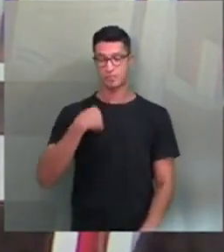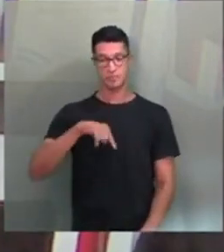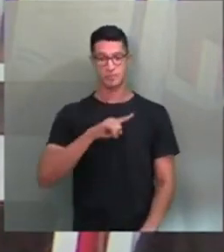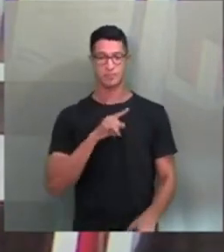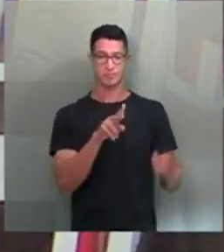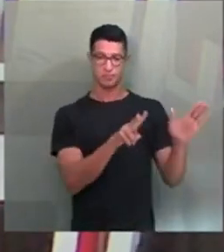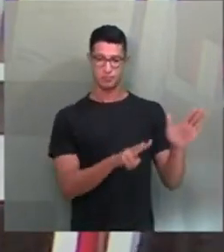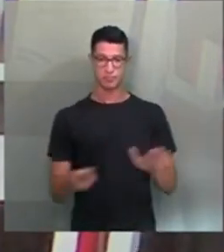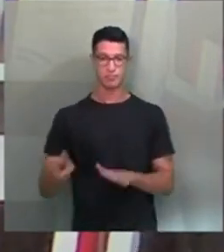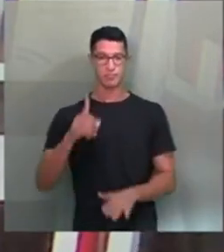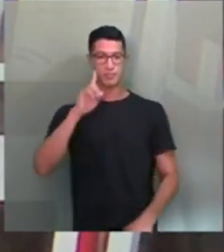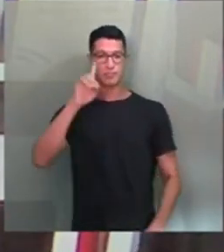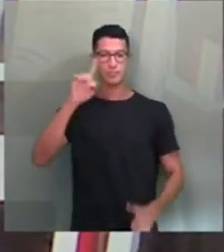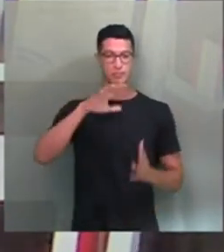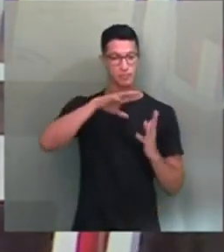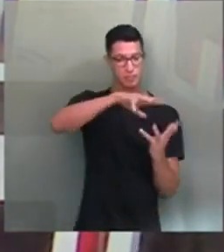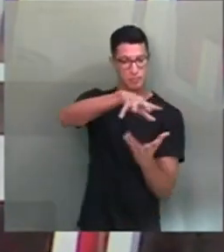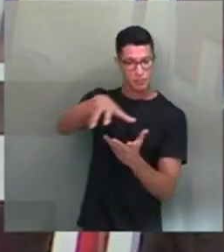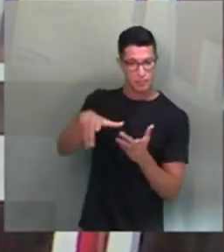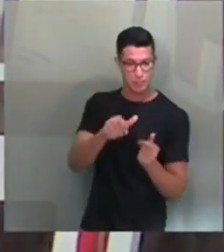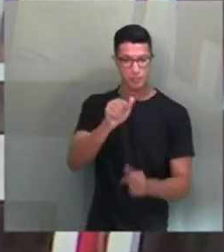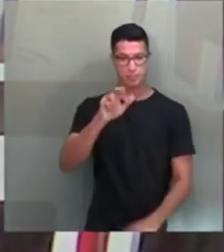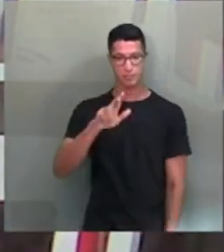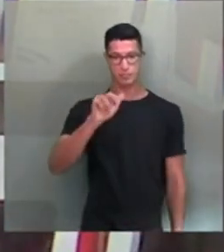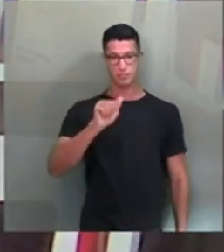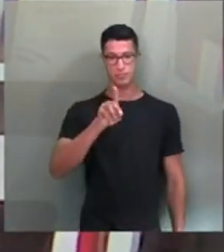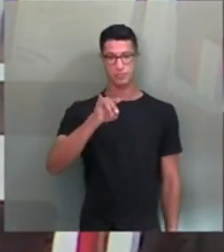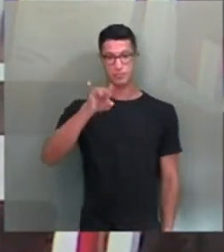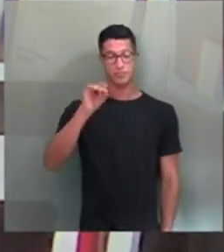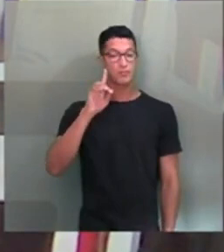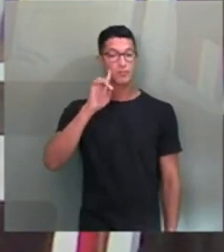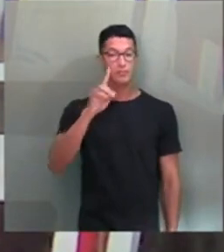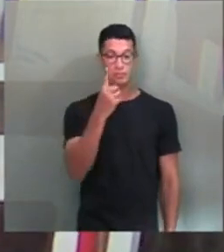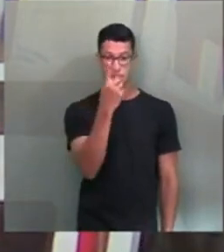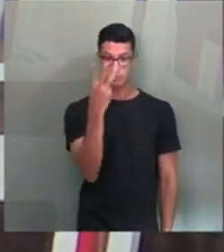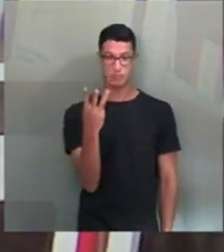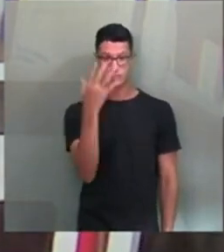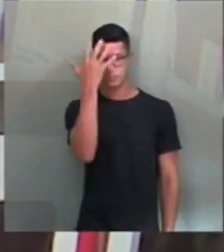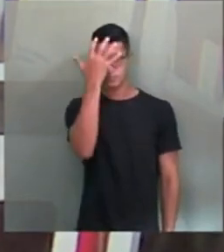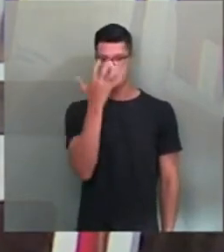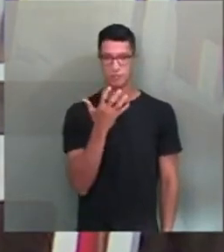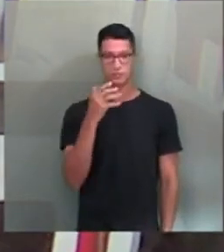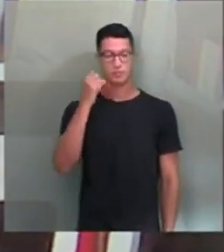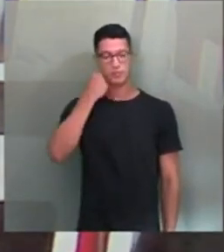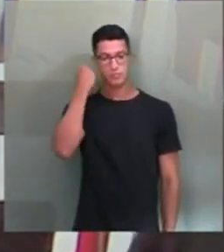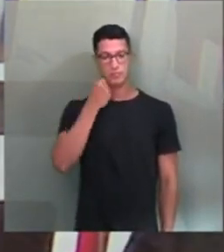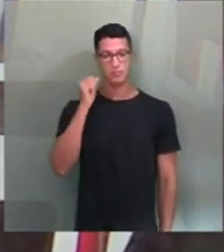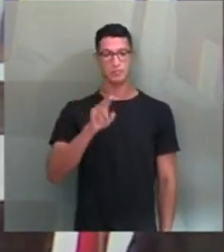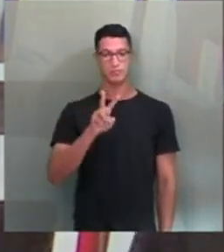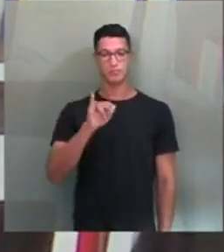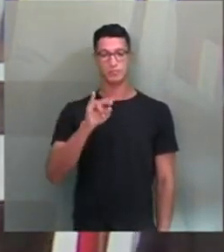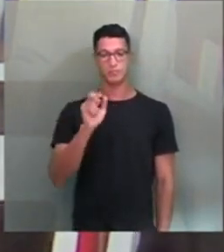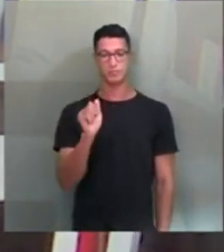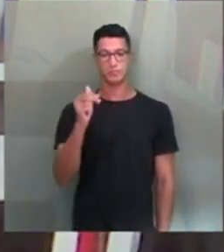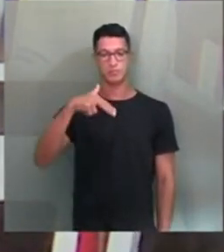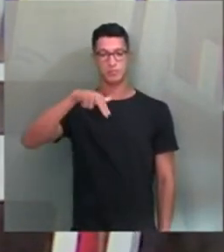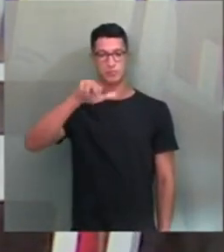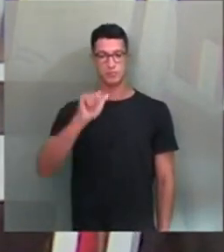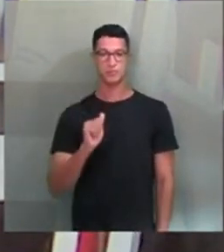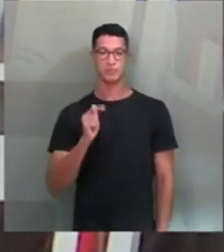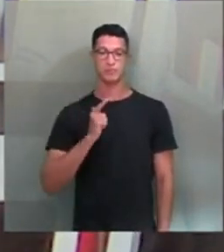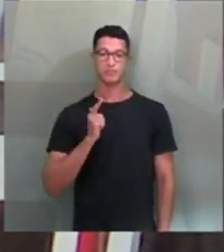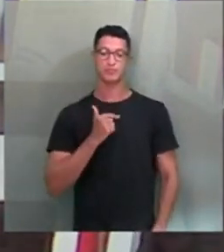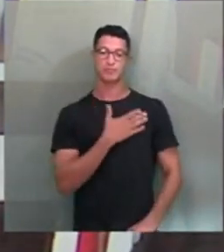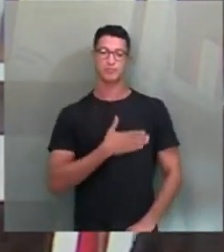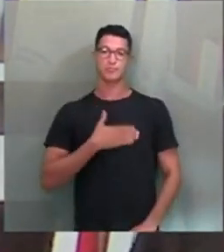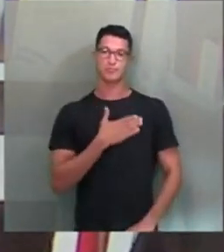semana que celebra o Dia Mundial do Rádio, no dia 13 de fevereiro. Em nome do senador Carlos Viana, gostaria também de saudar os demais